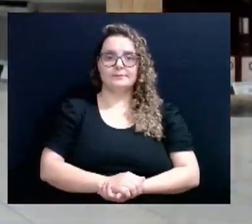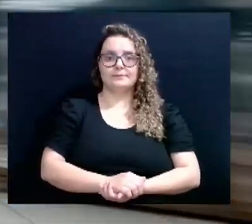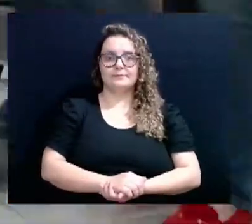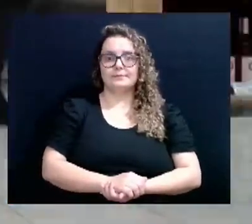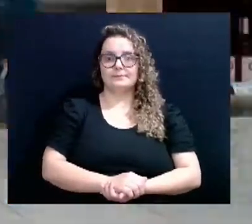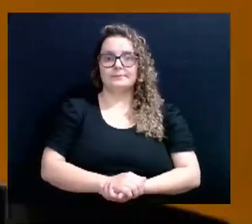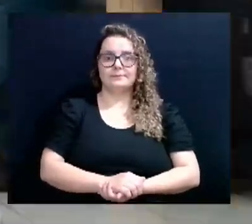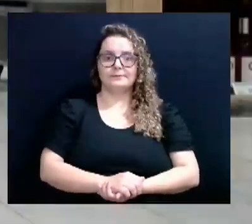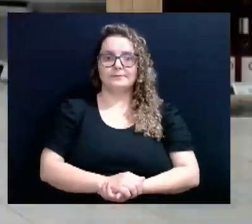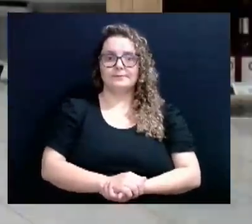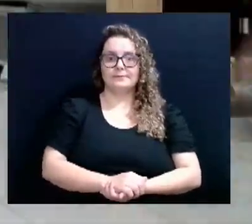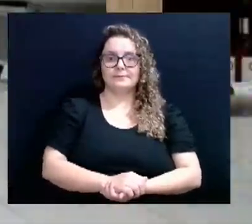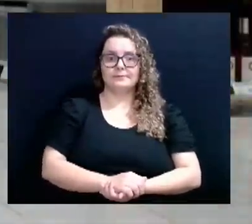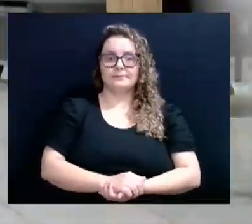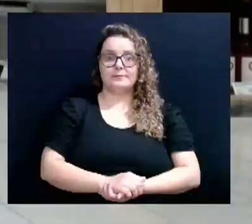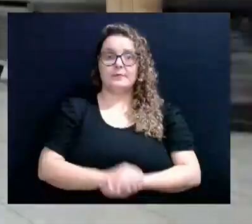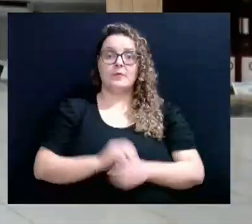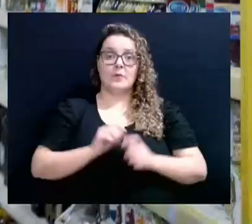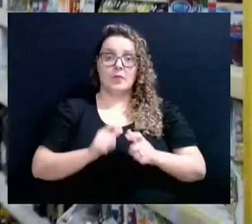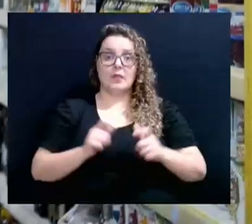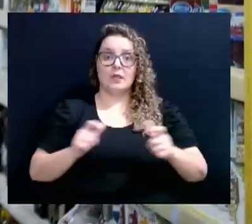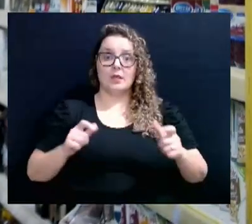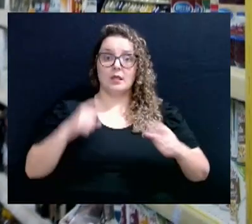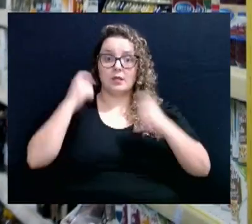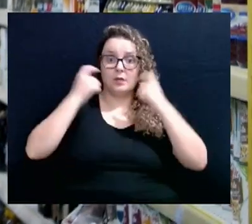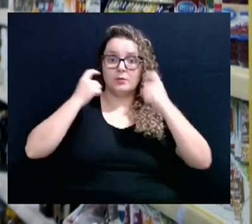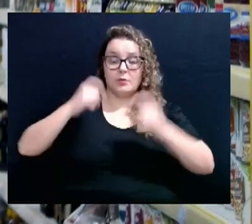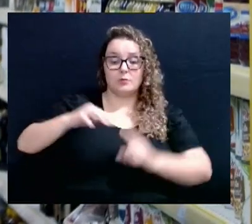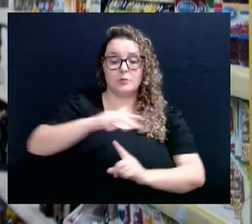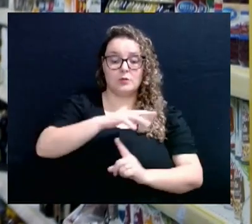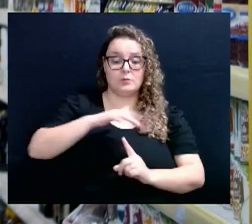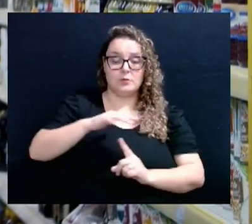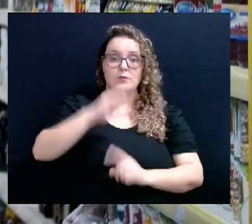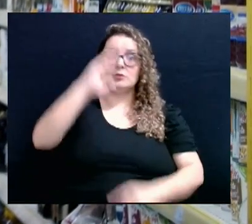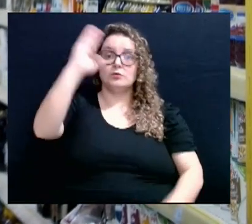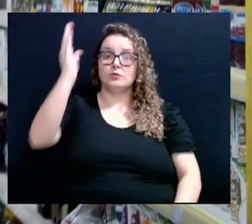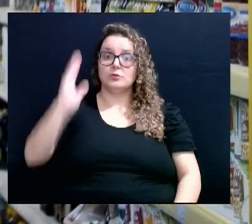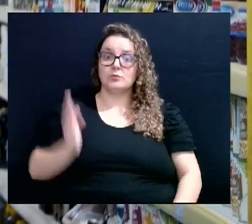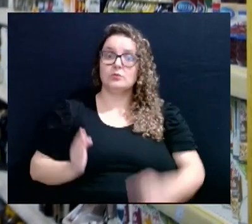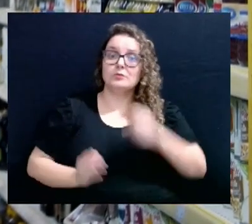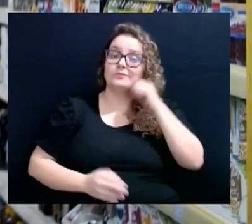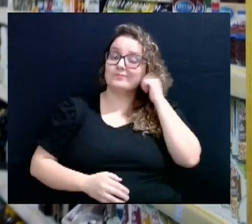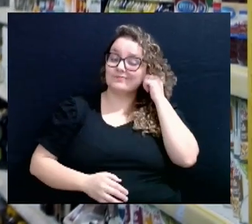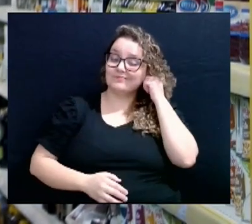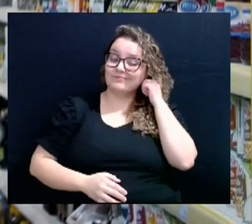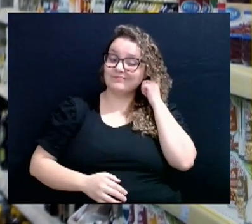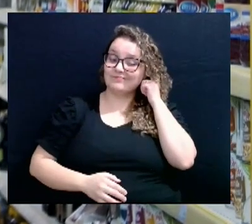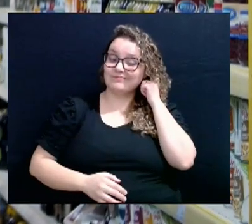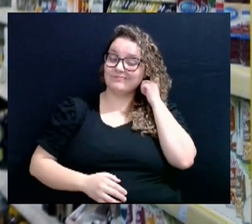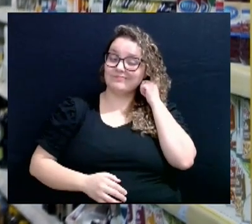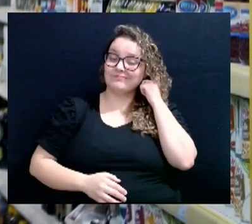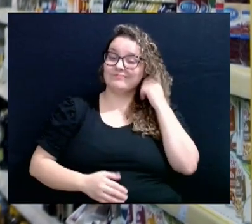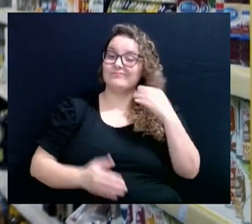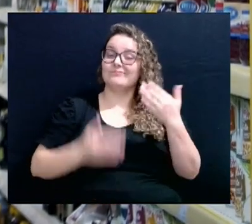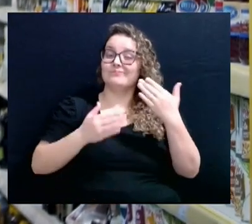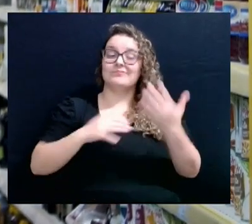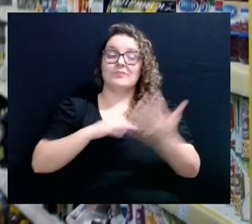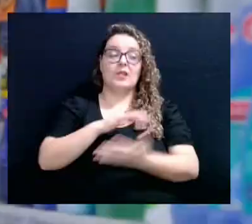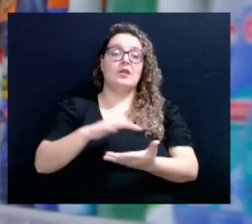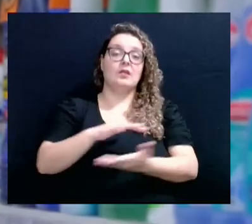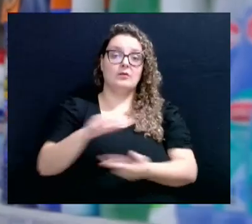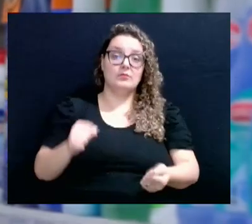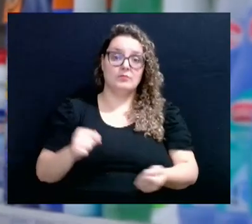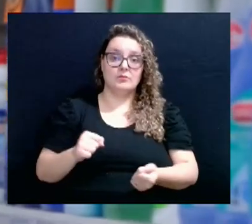Apesar da crescente preocupação ambiental, os brasileiros desconfiam das alegações de sustentabilidade nos